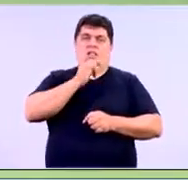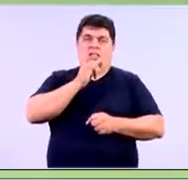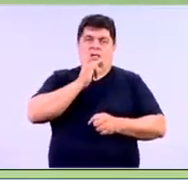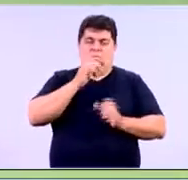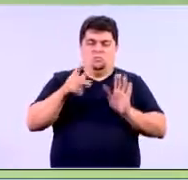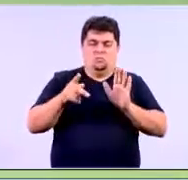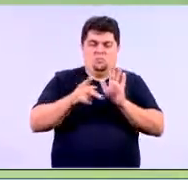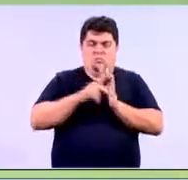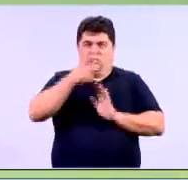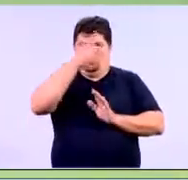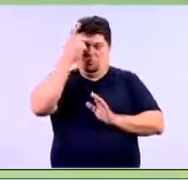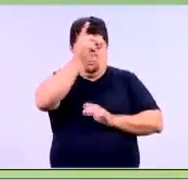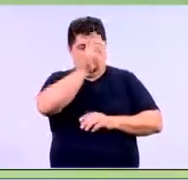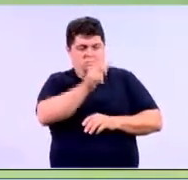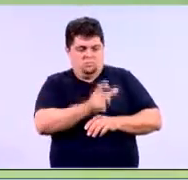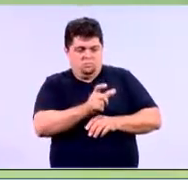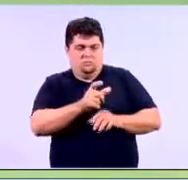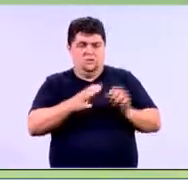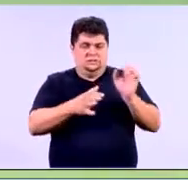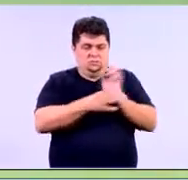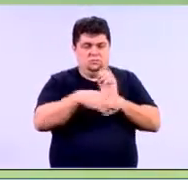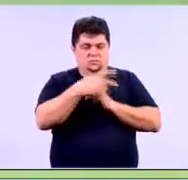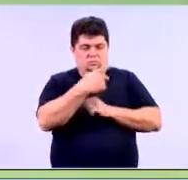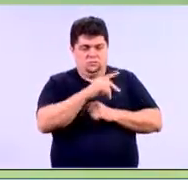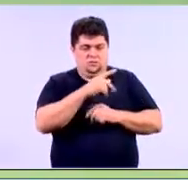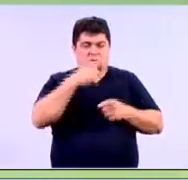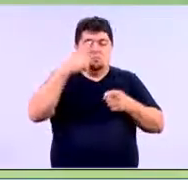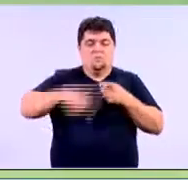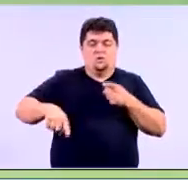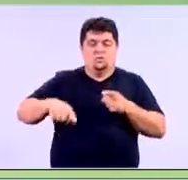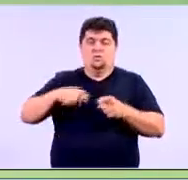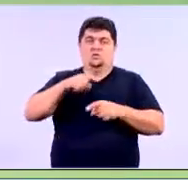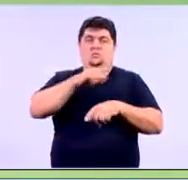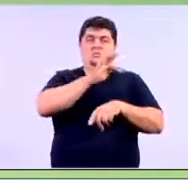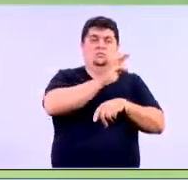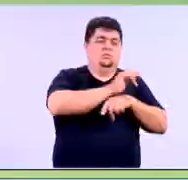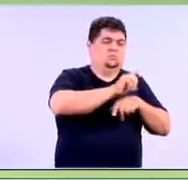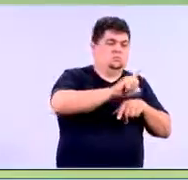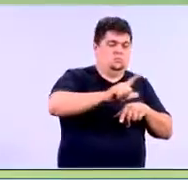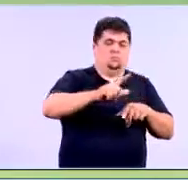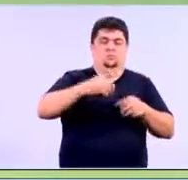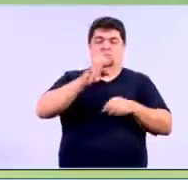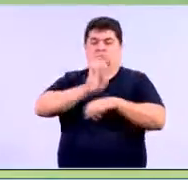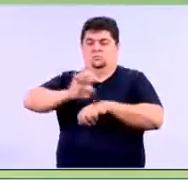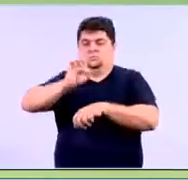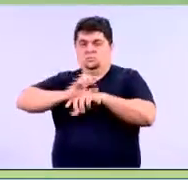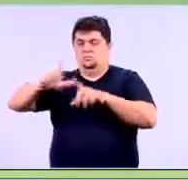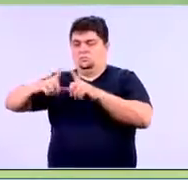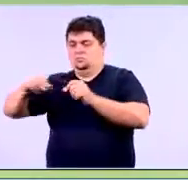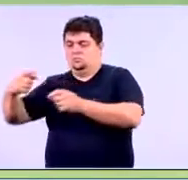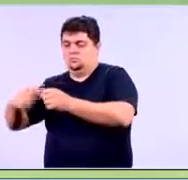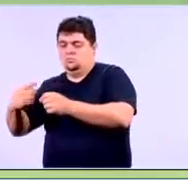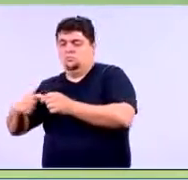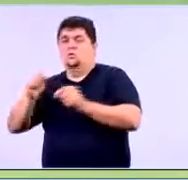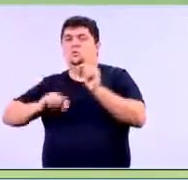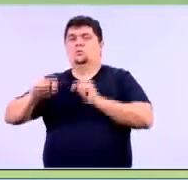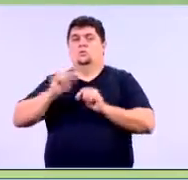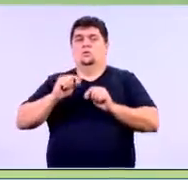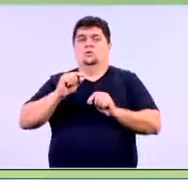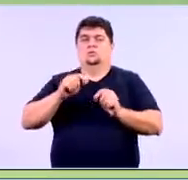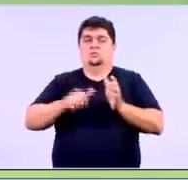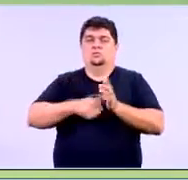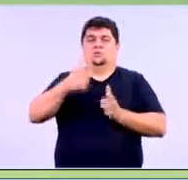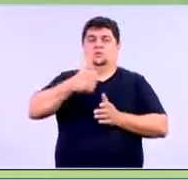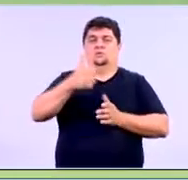garantias asseguradas ao contribuinte, é vedado à União, aos Estados, ao Distrito Federal e aos municípios. Parágrafo